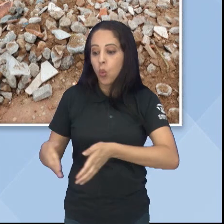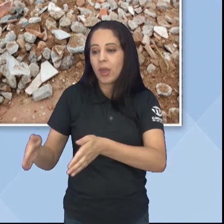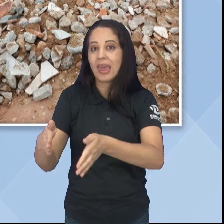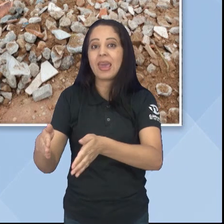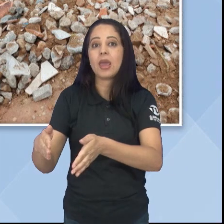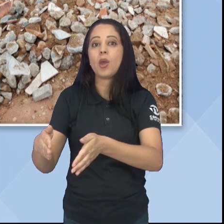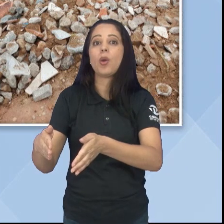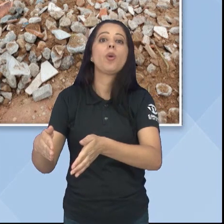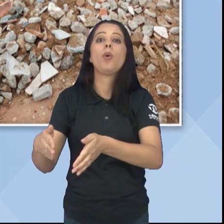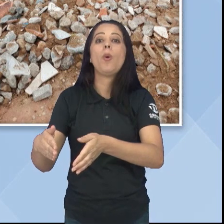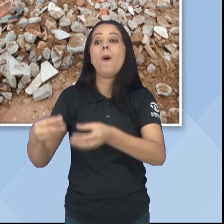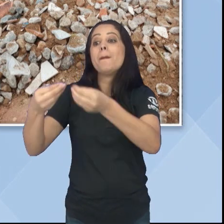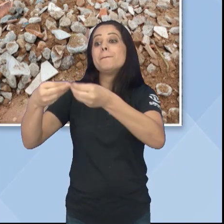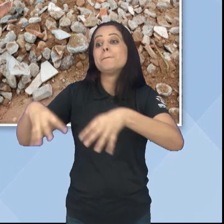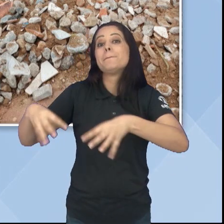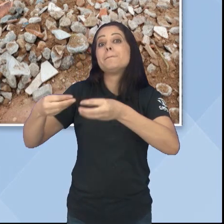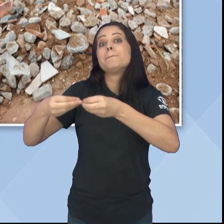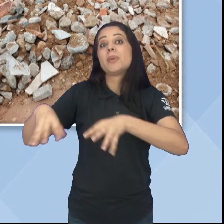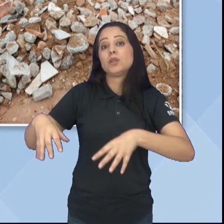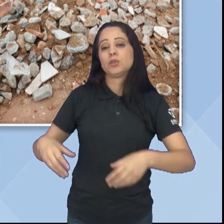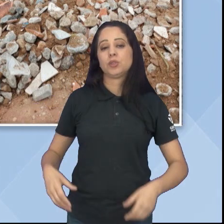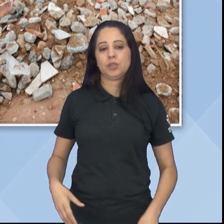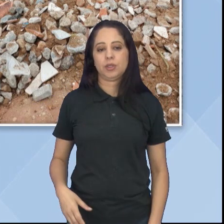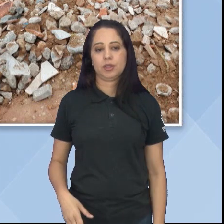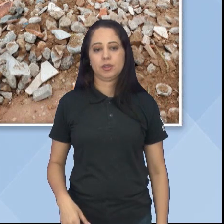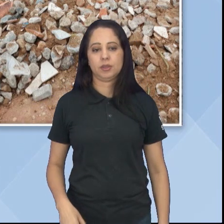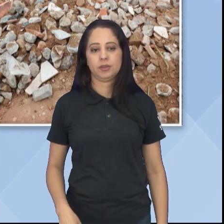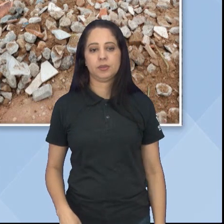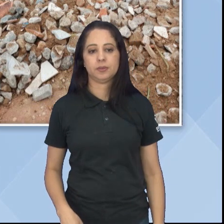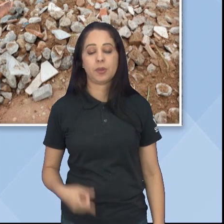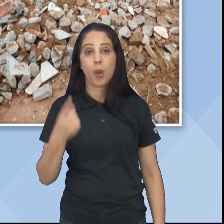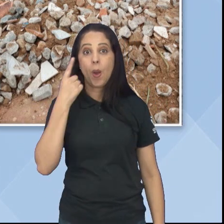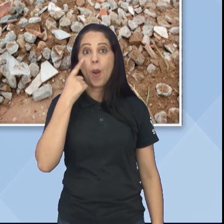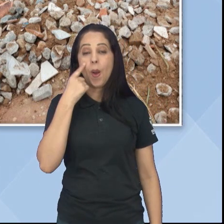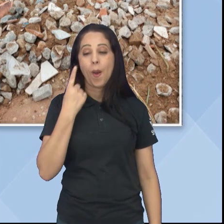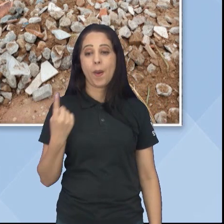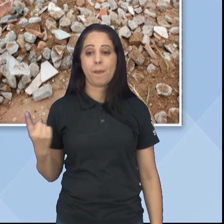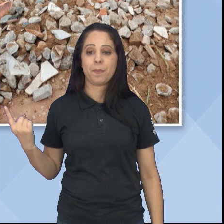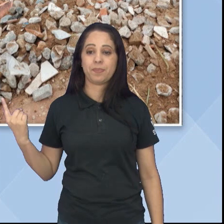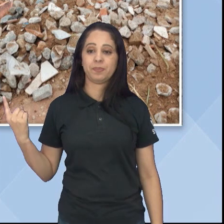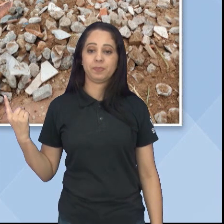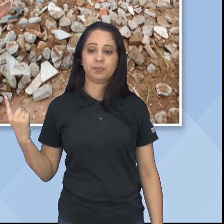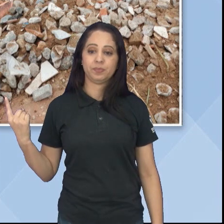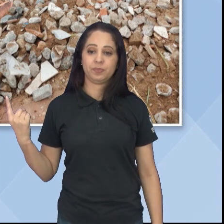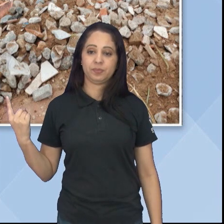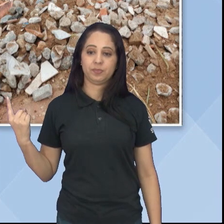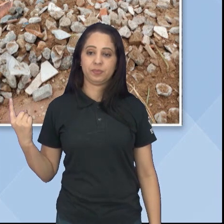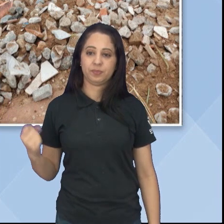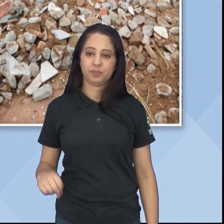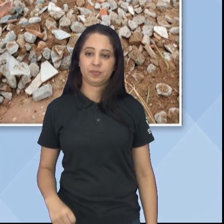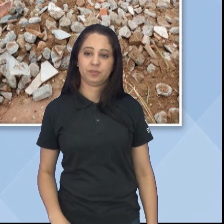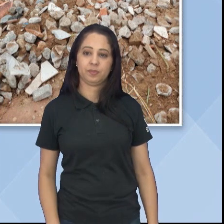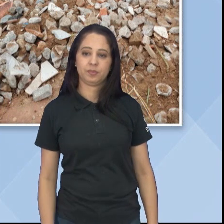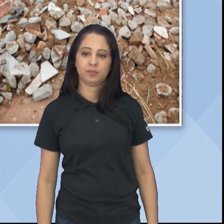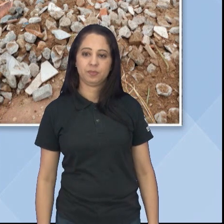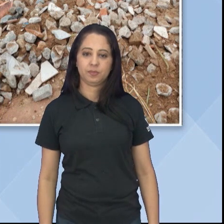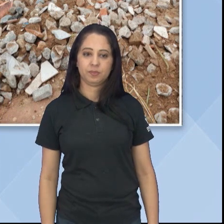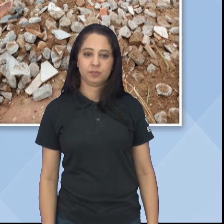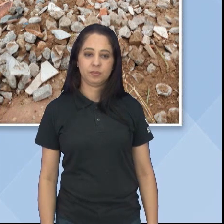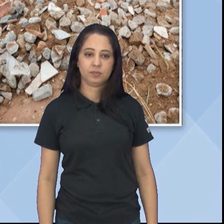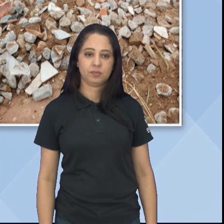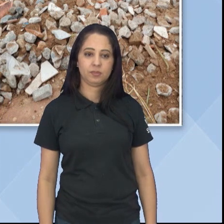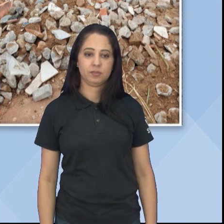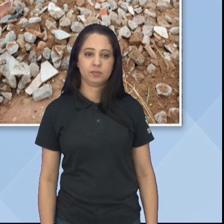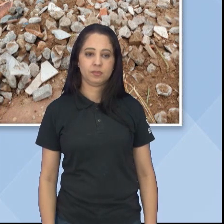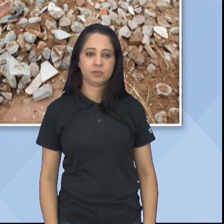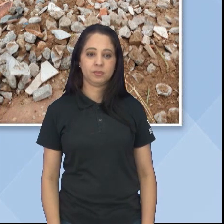abastecem os reservatórios de água. Veja aí esses entulhos que está indo. Deixa